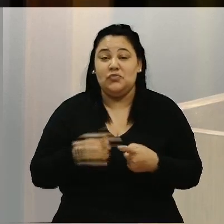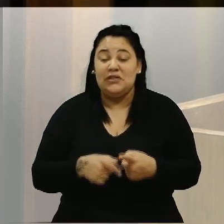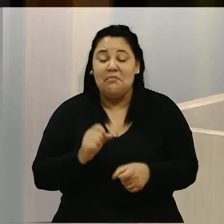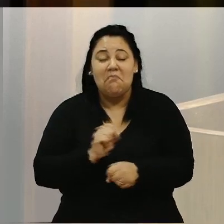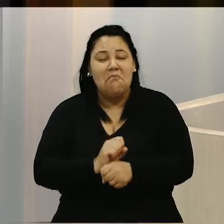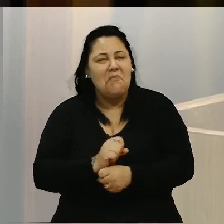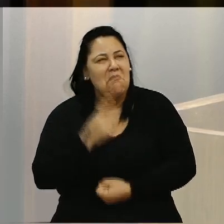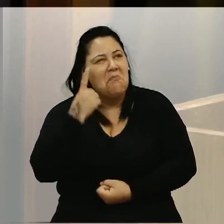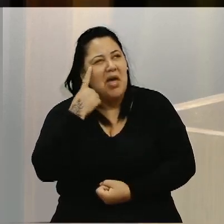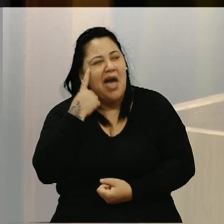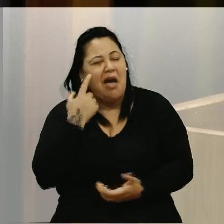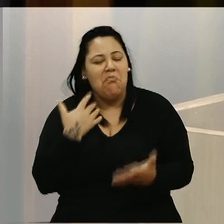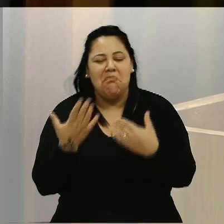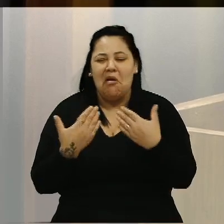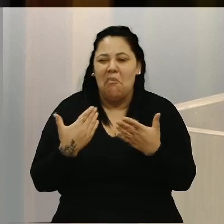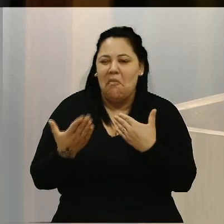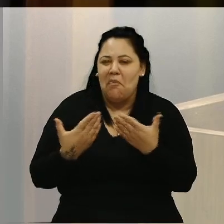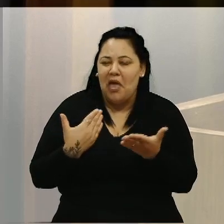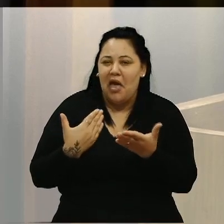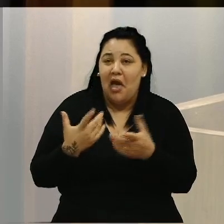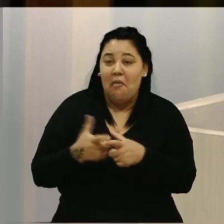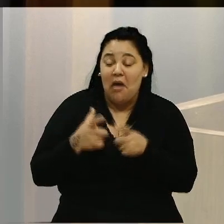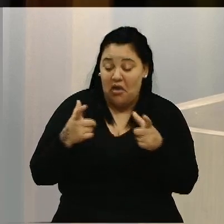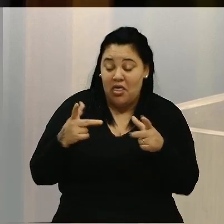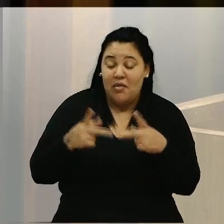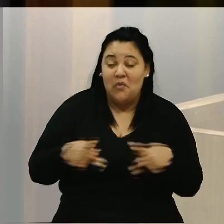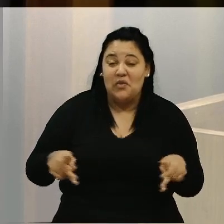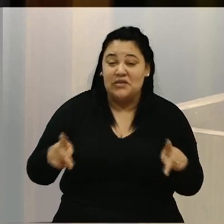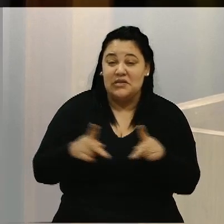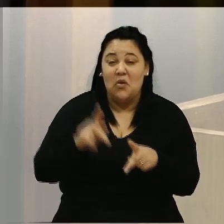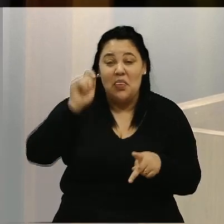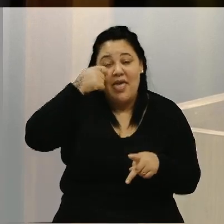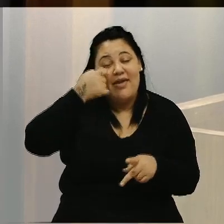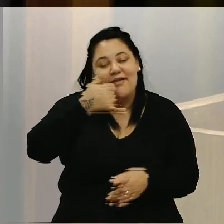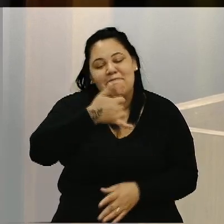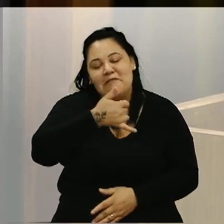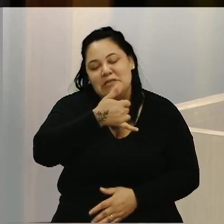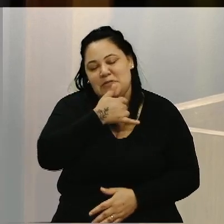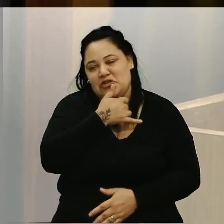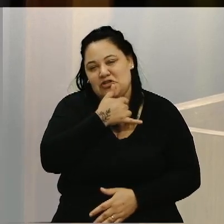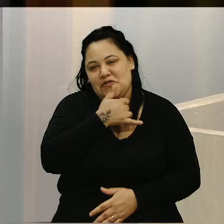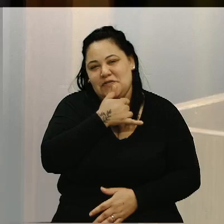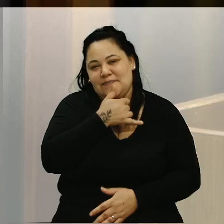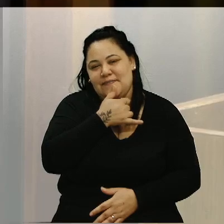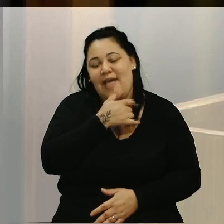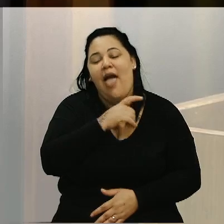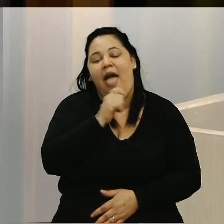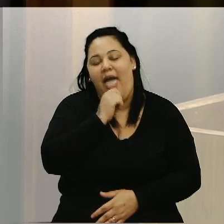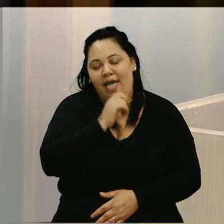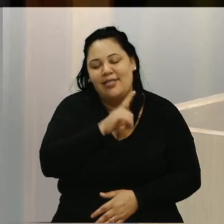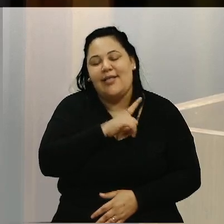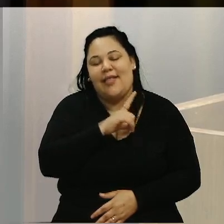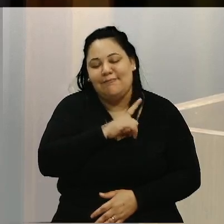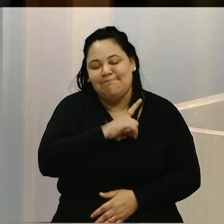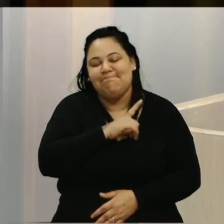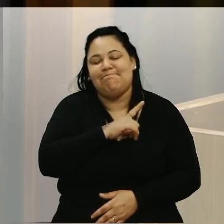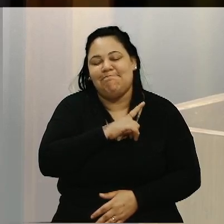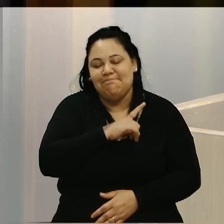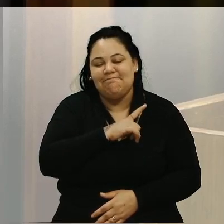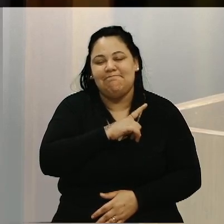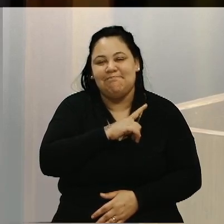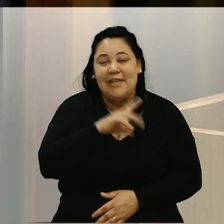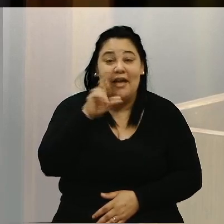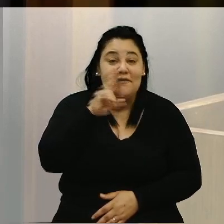pensar, conversar com a maior parte da população, infelizmente, a gente ainda tem a visão de que a